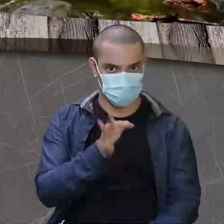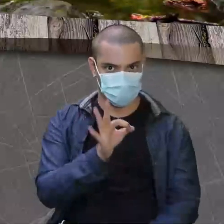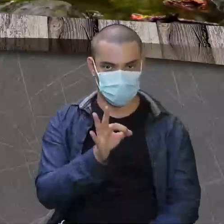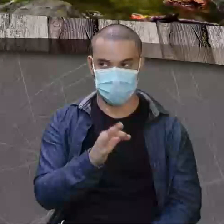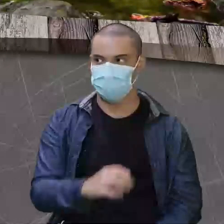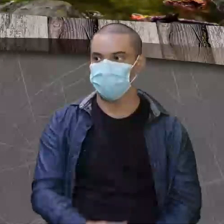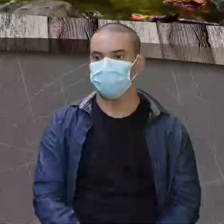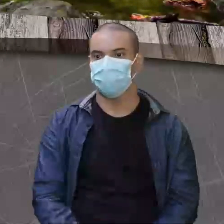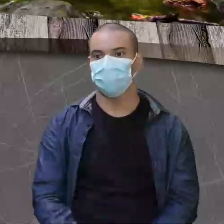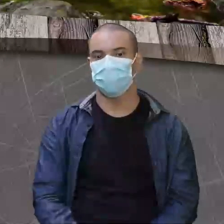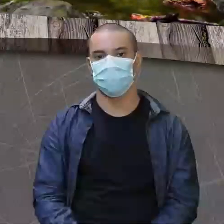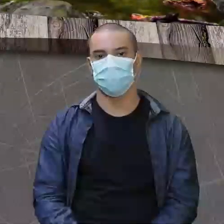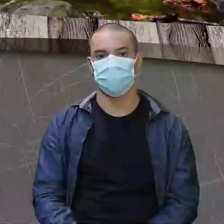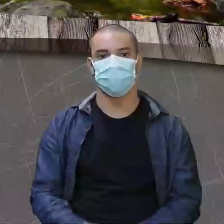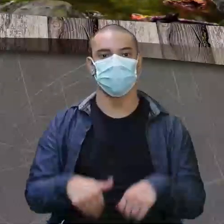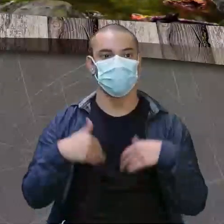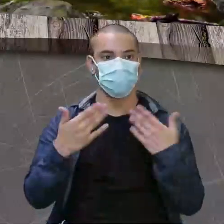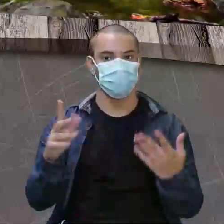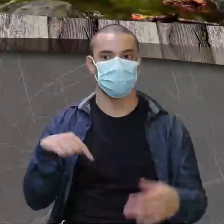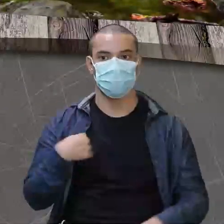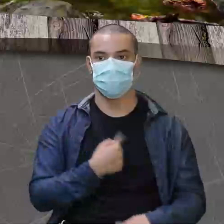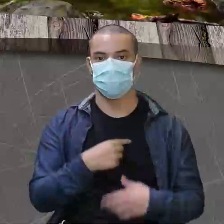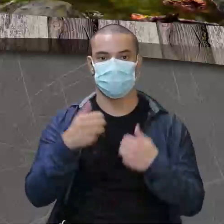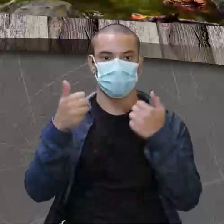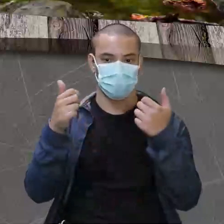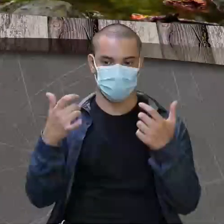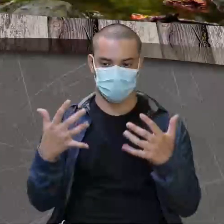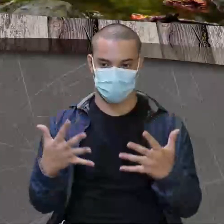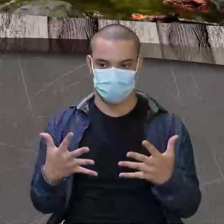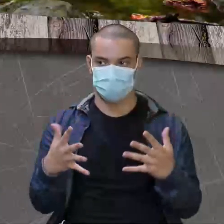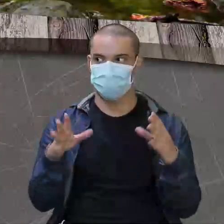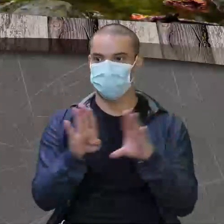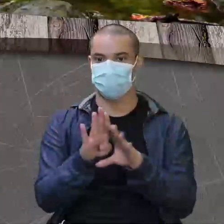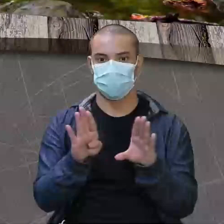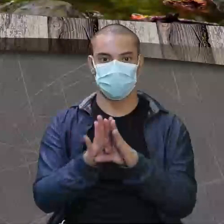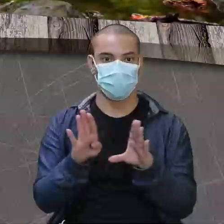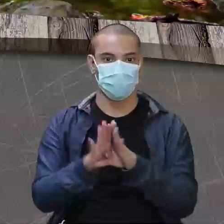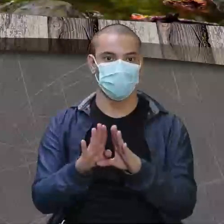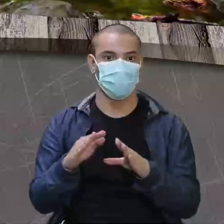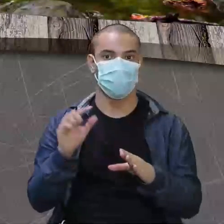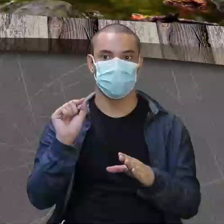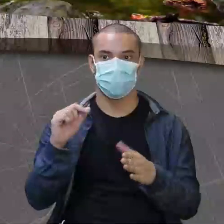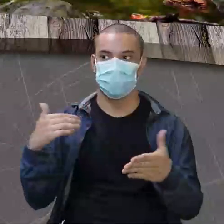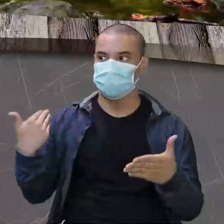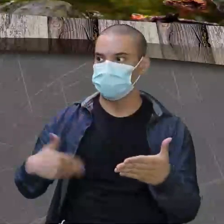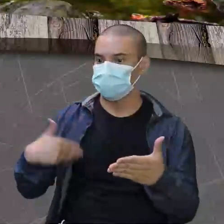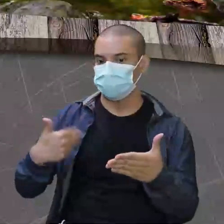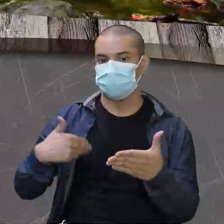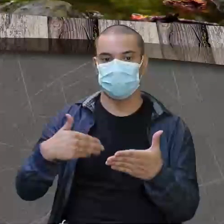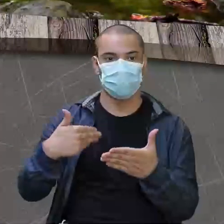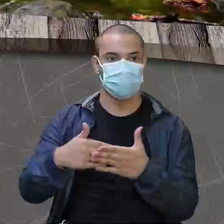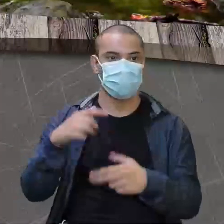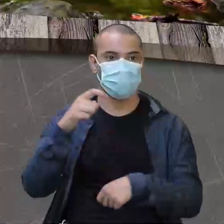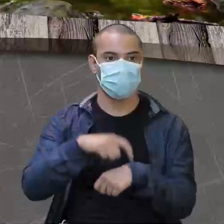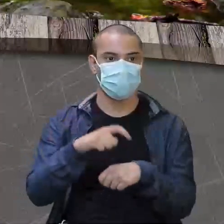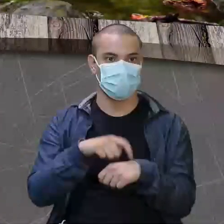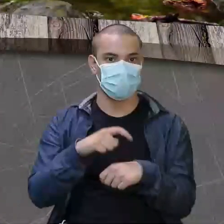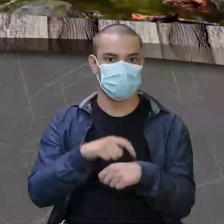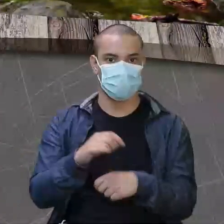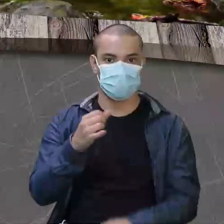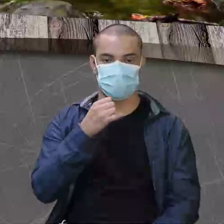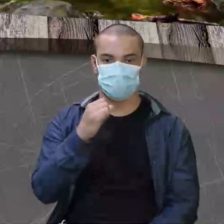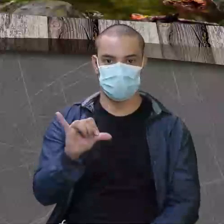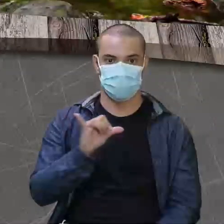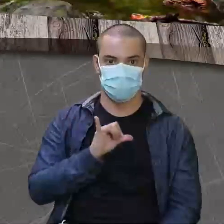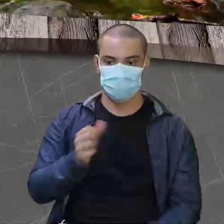tá bom? E aí, quando a gente fala, então, toda essa assimilação, transferência de